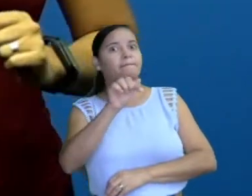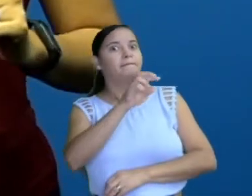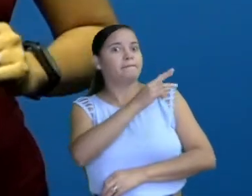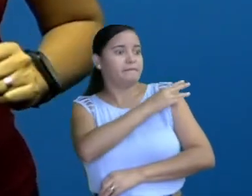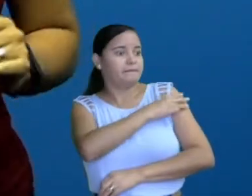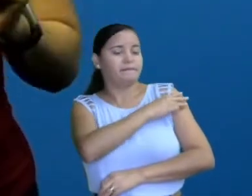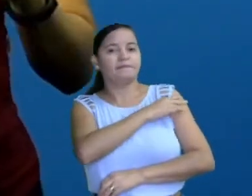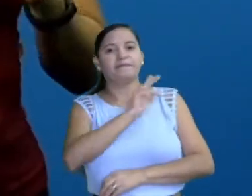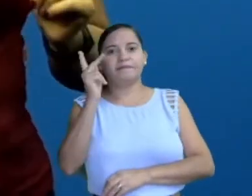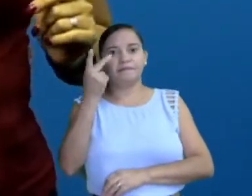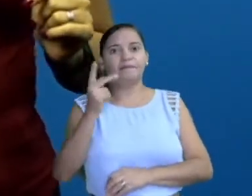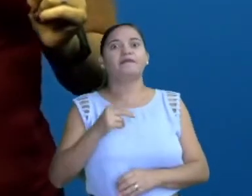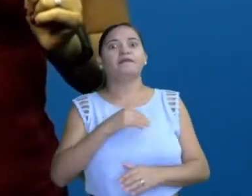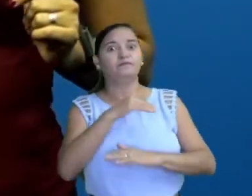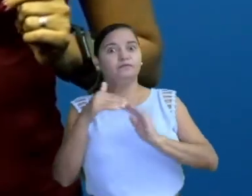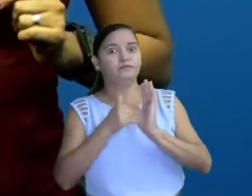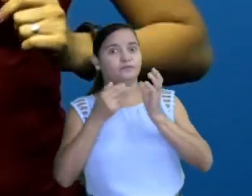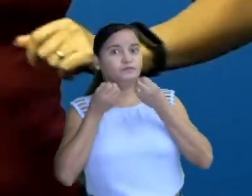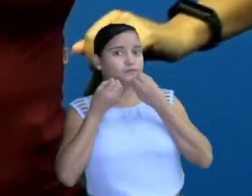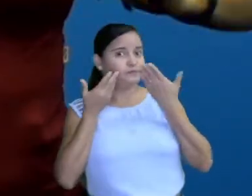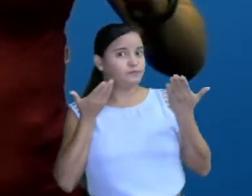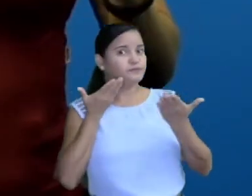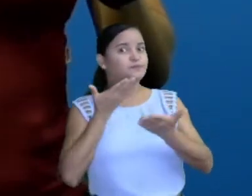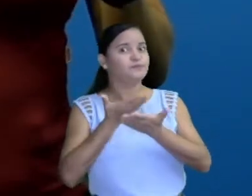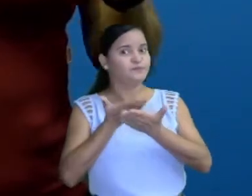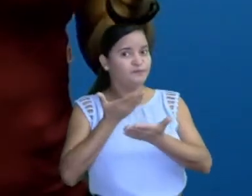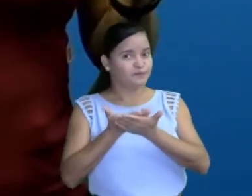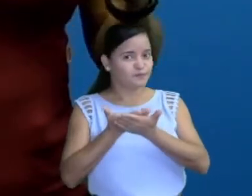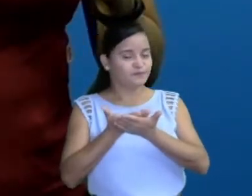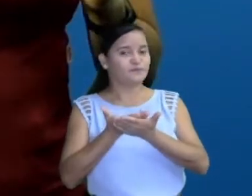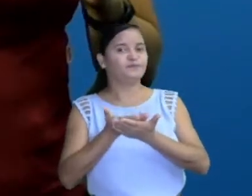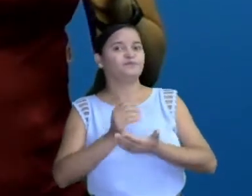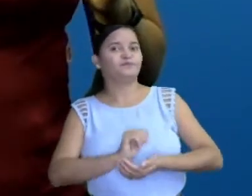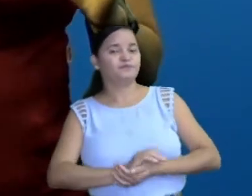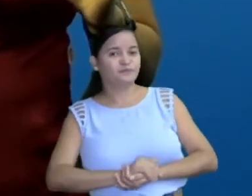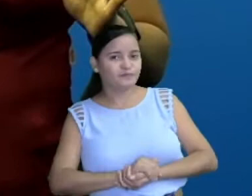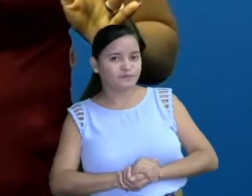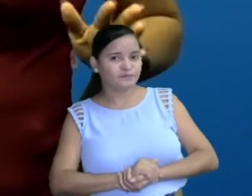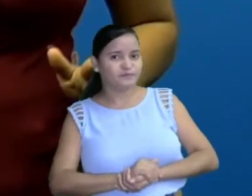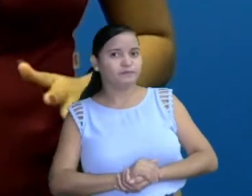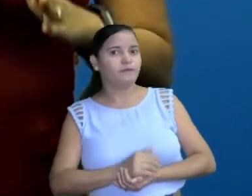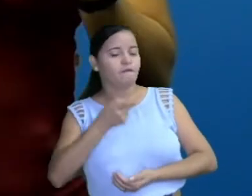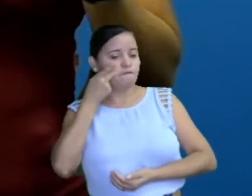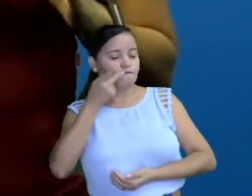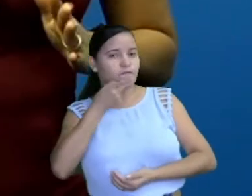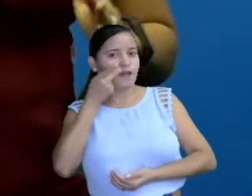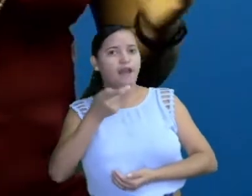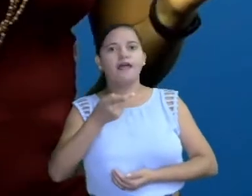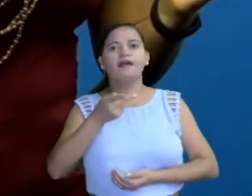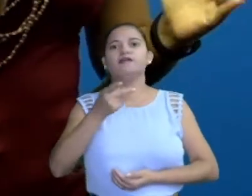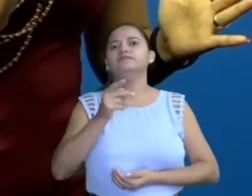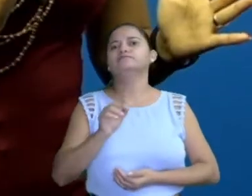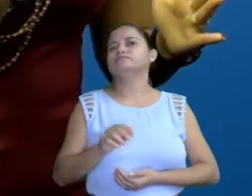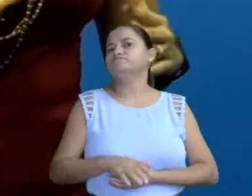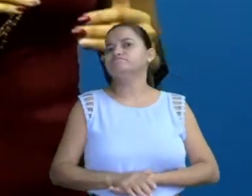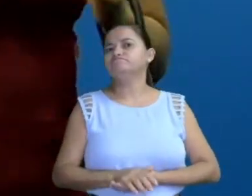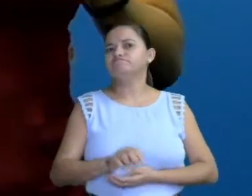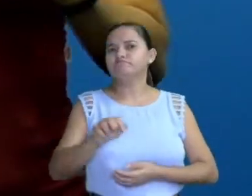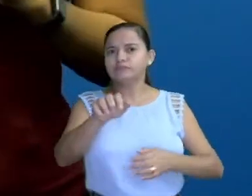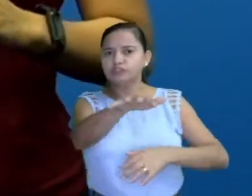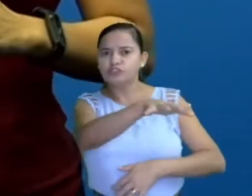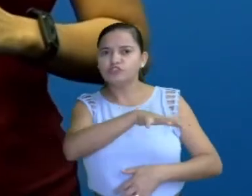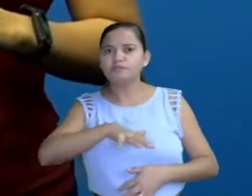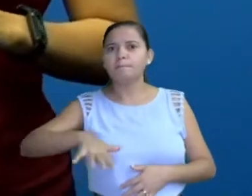Olá, gente, tudo bem? Vamos para mais uma aula de hoje. Hoje nós vamos falar um pouco sobre espaços